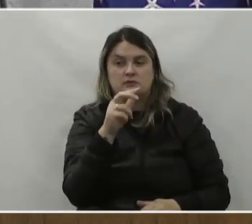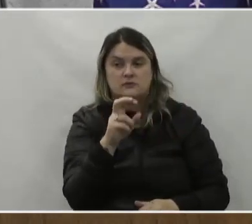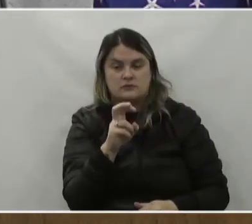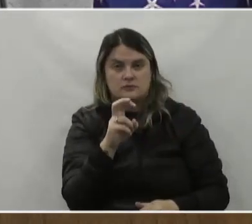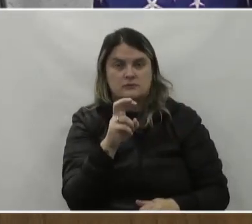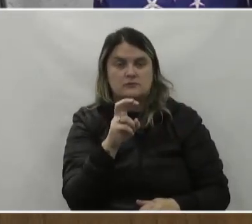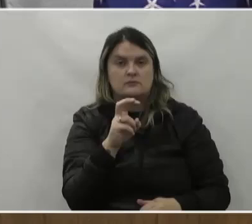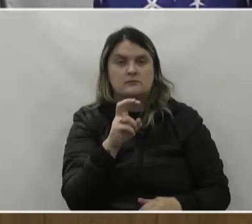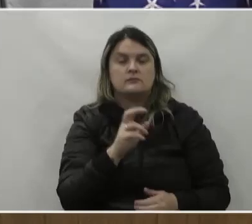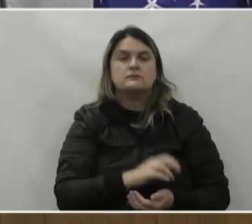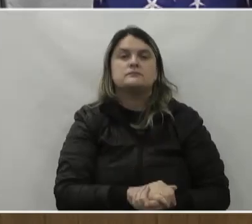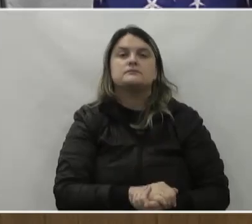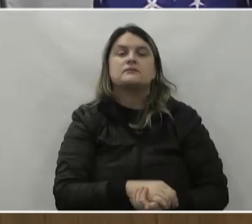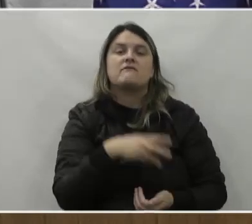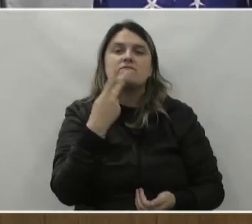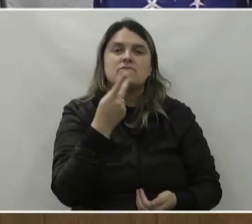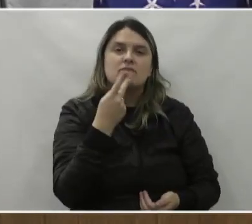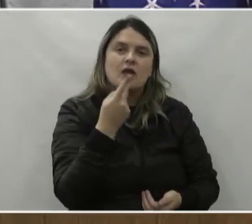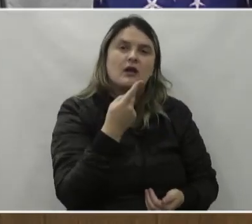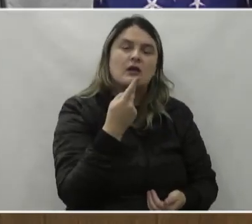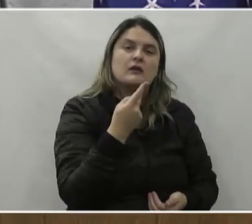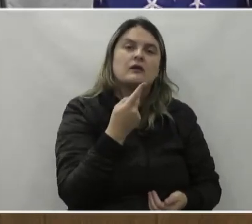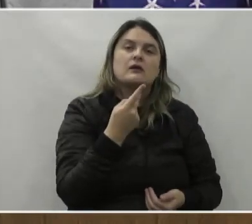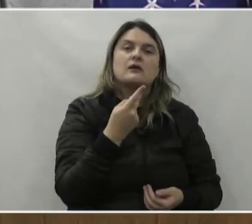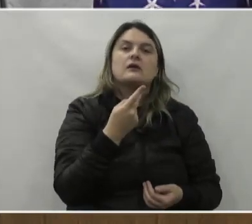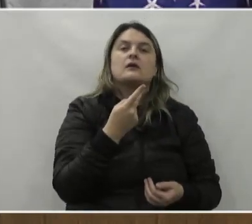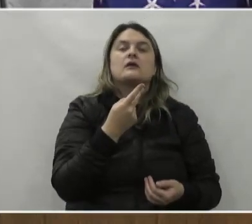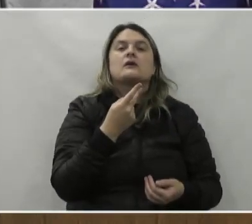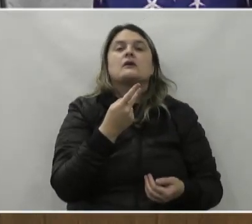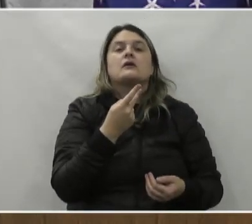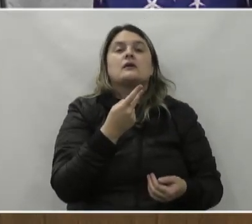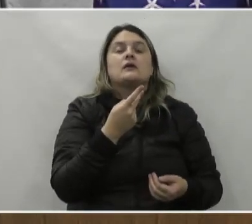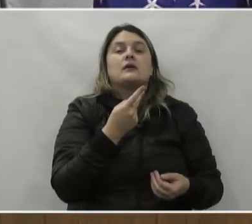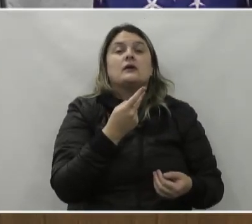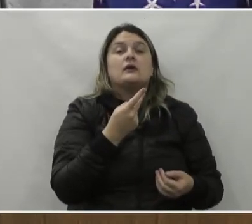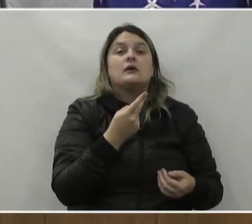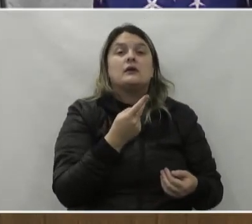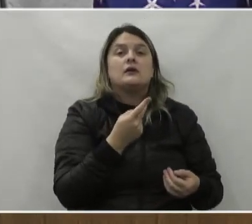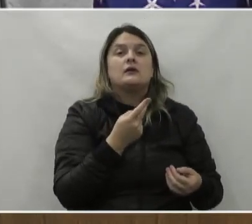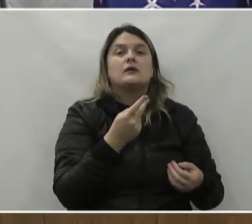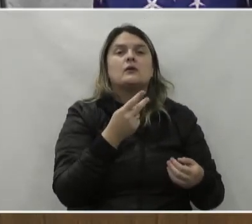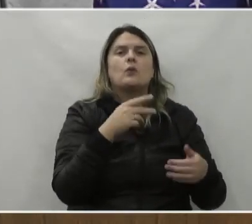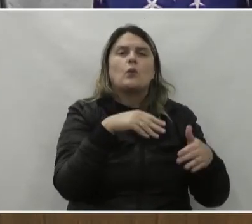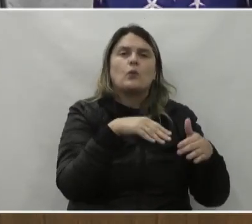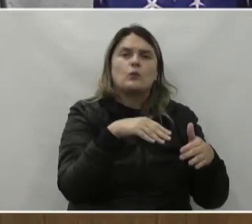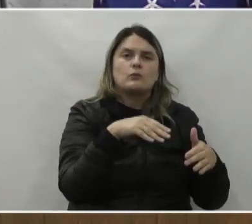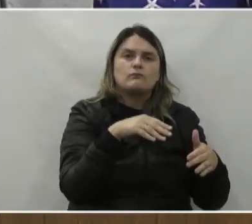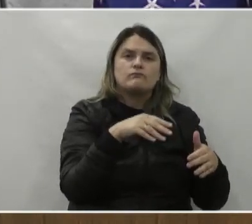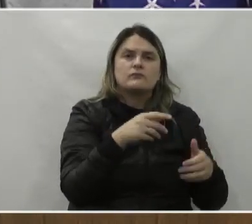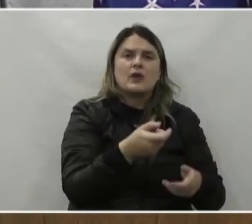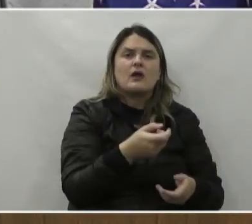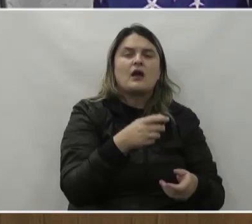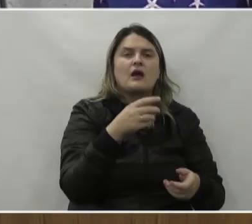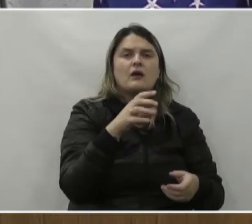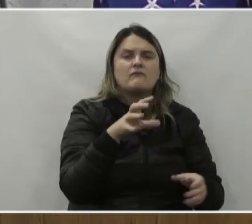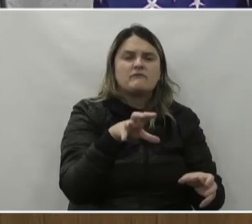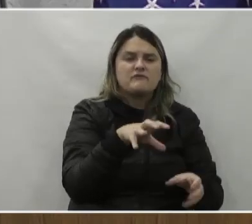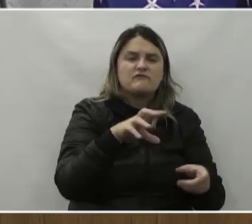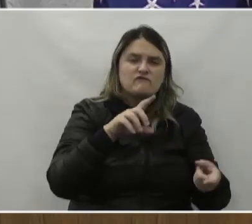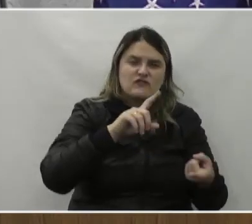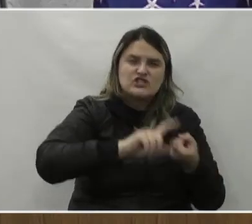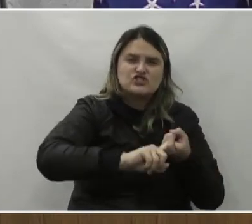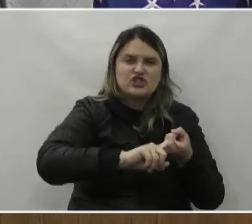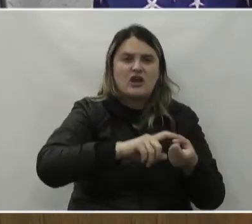18/2025, dispõe sobre a vedação do confinamento inadequado, acorrentamento e